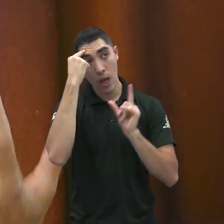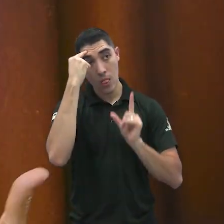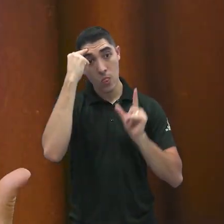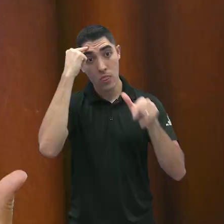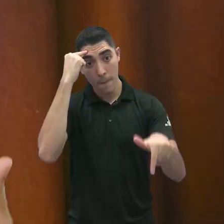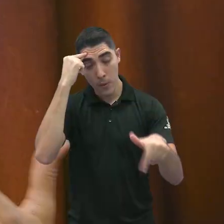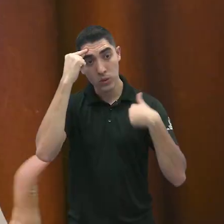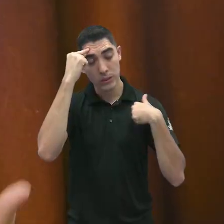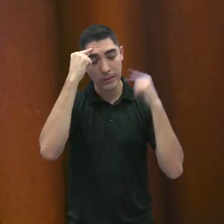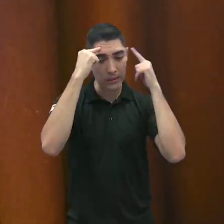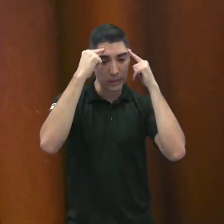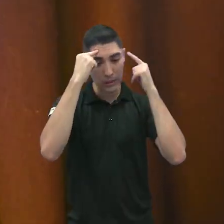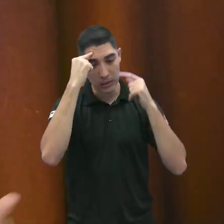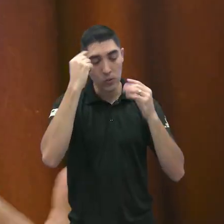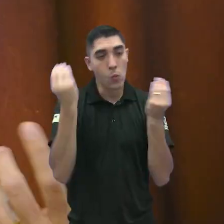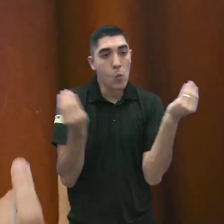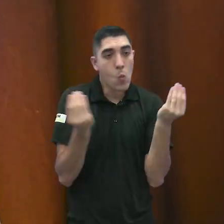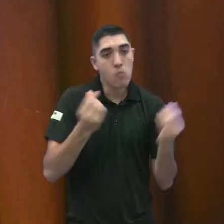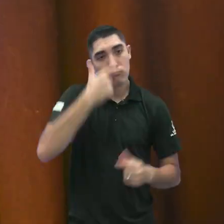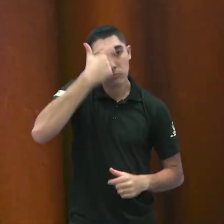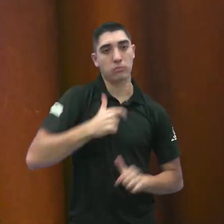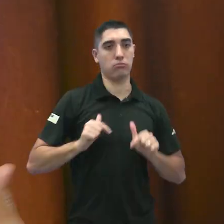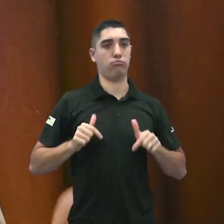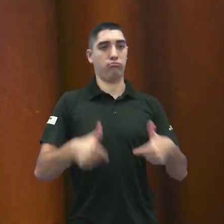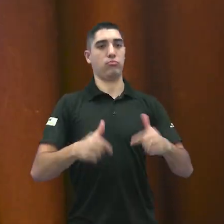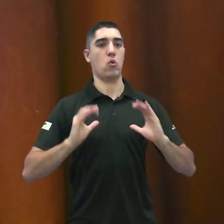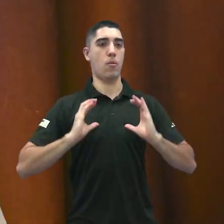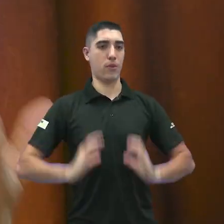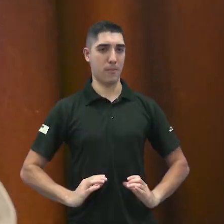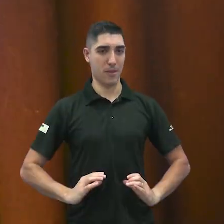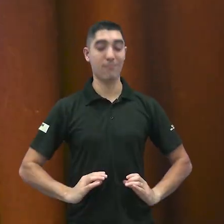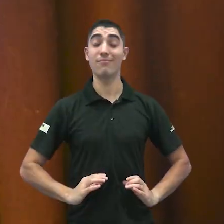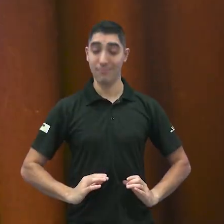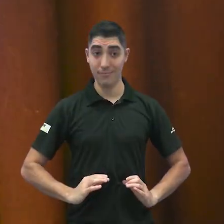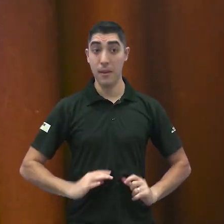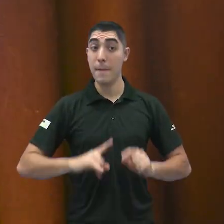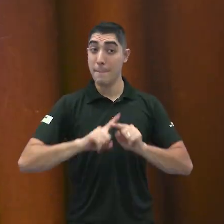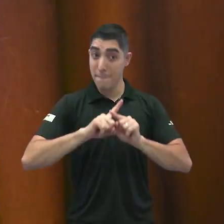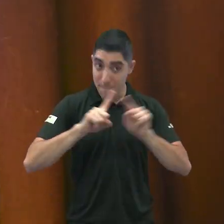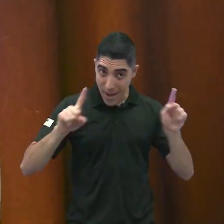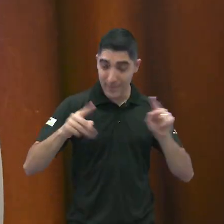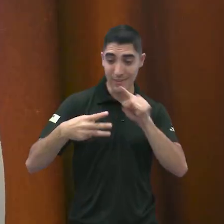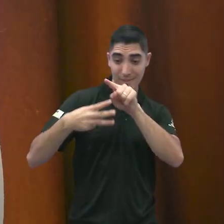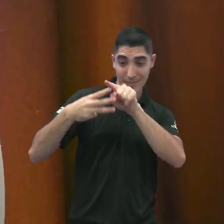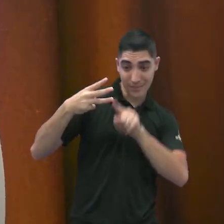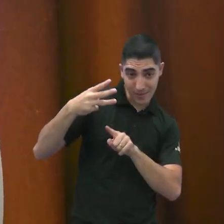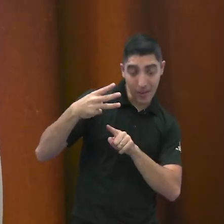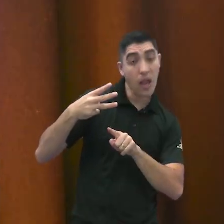pensamento diz como eu devo, como eu posso me comportar. Só que tudo isso é